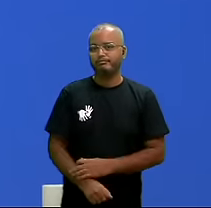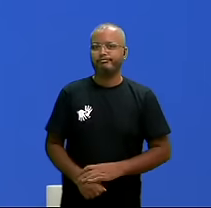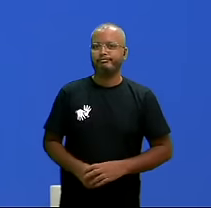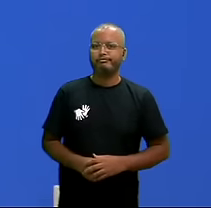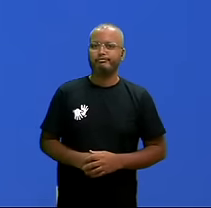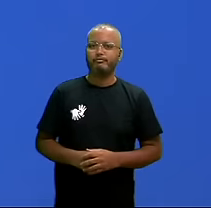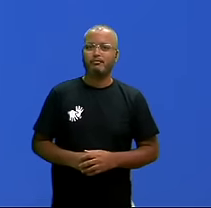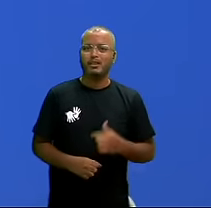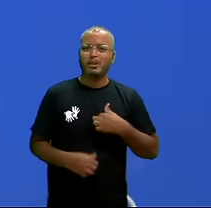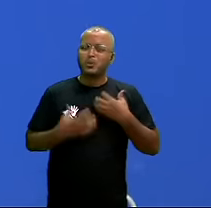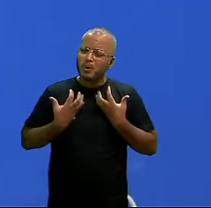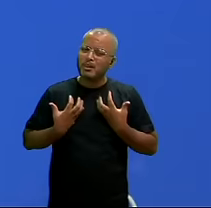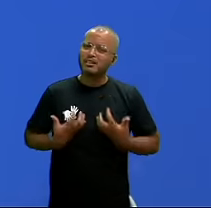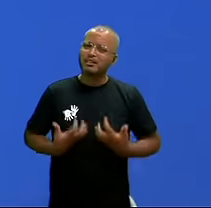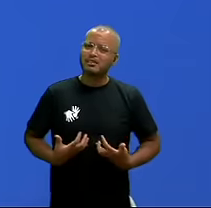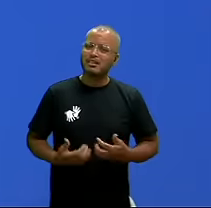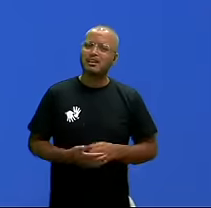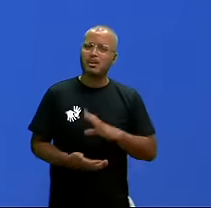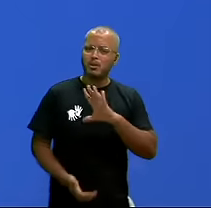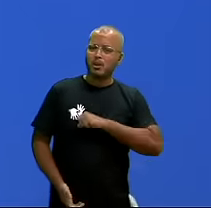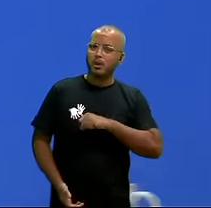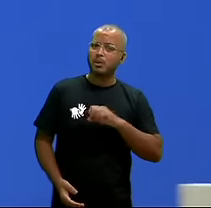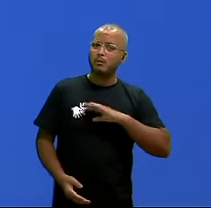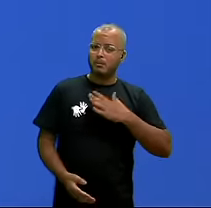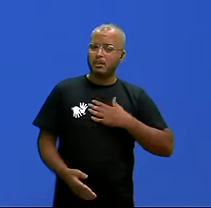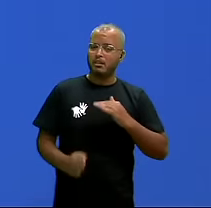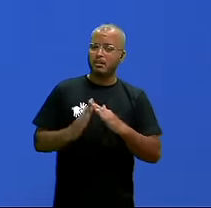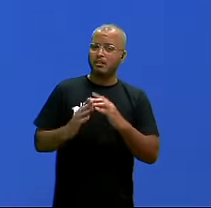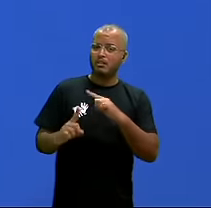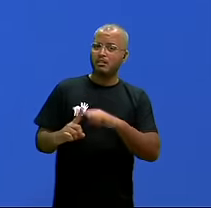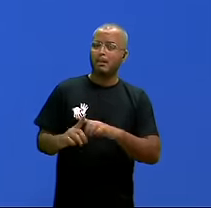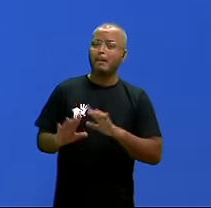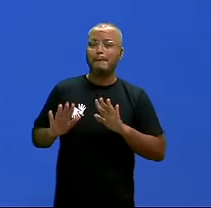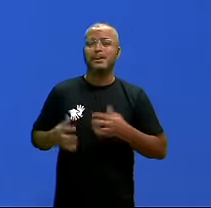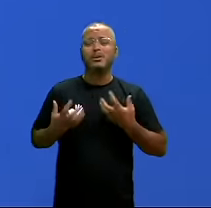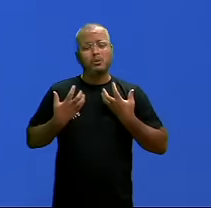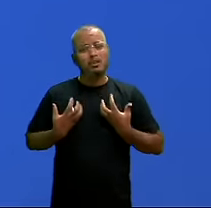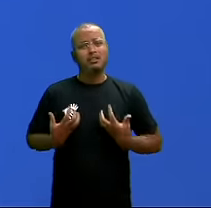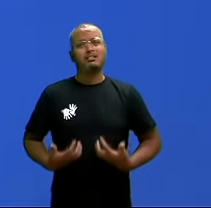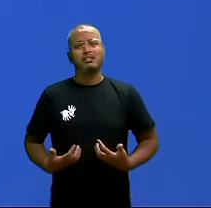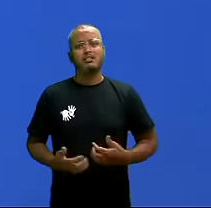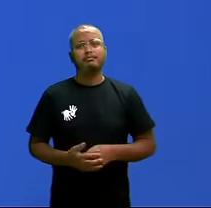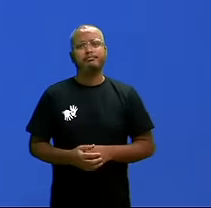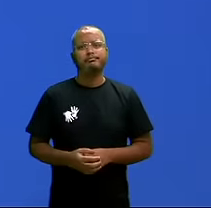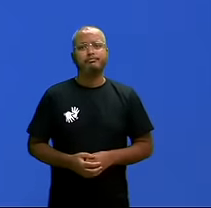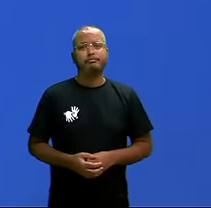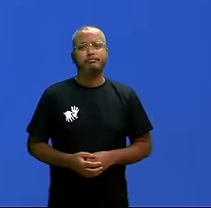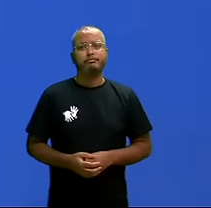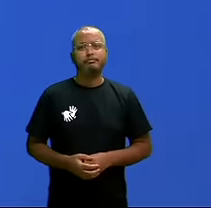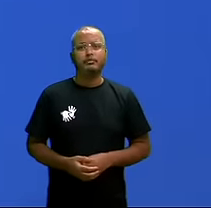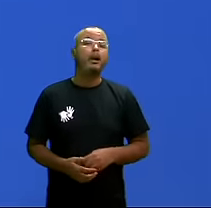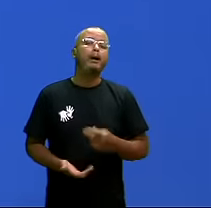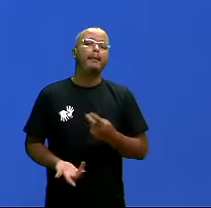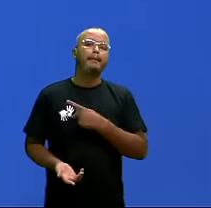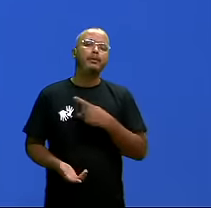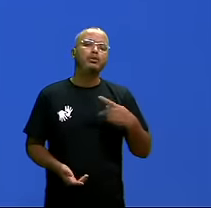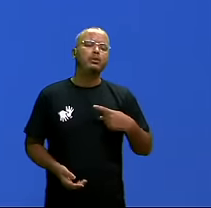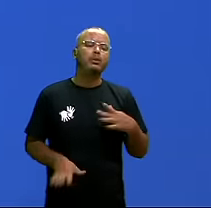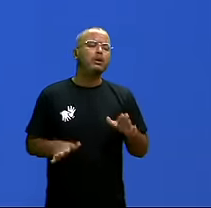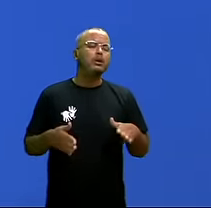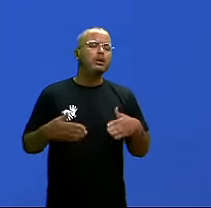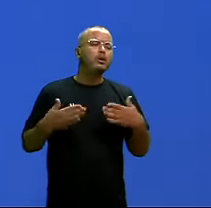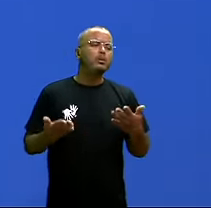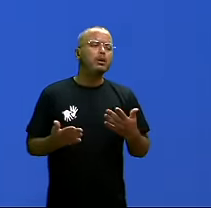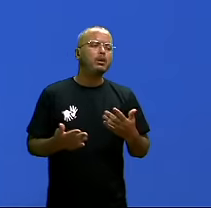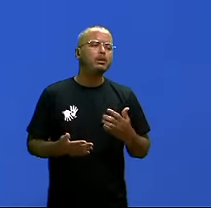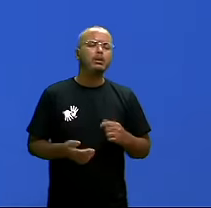Eu falei, eu estou cansado, eu amo todo mundo ali. E sabe o que eu aprendi? Você precisa, pastor, quando que eu preciso parar para descansar? Quando você começa a